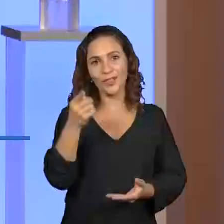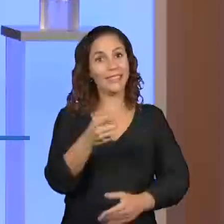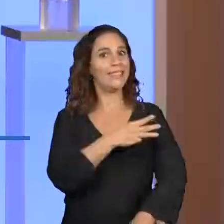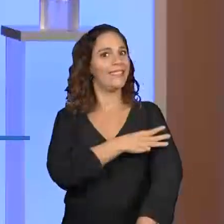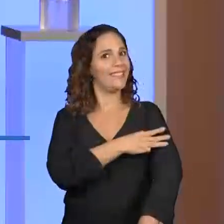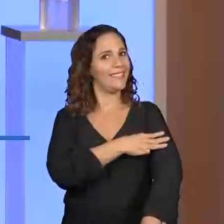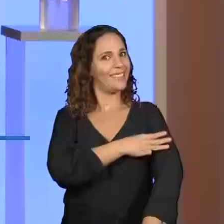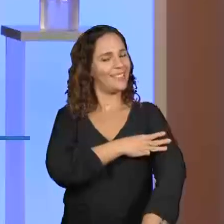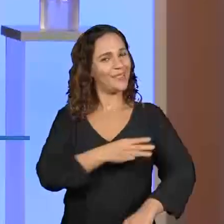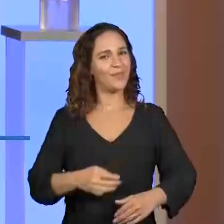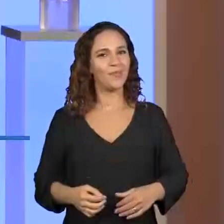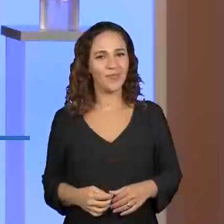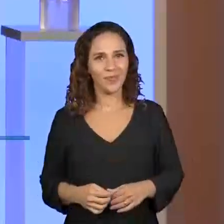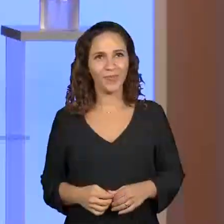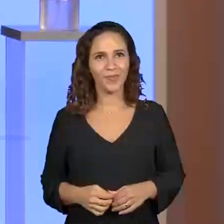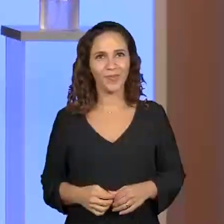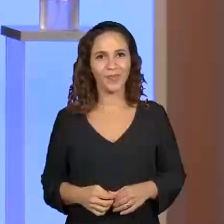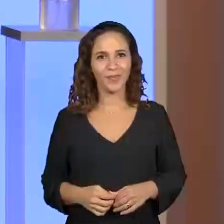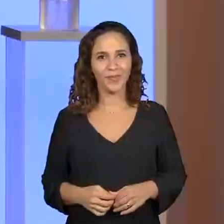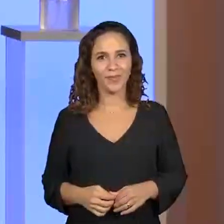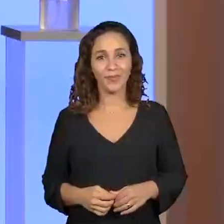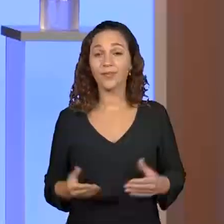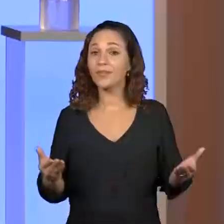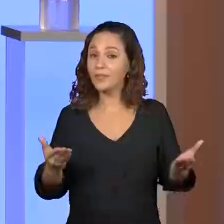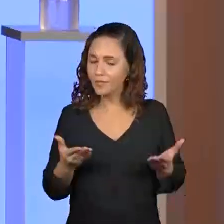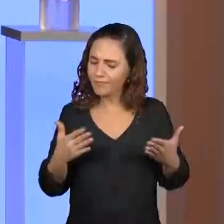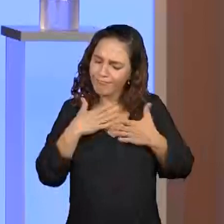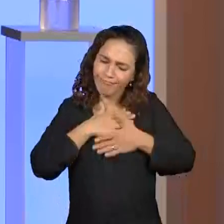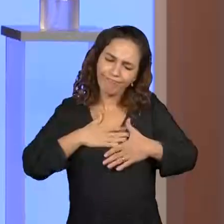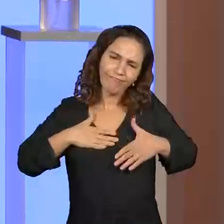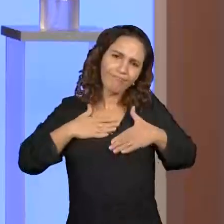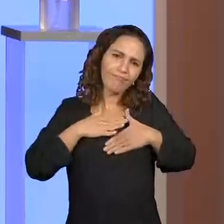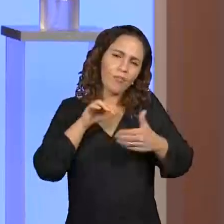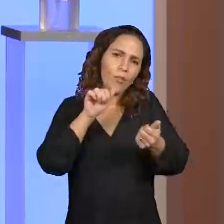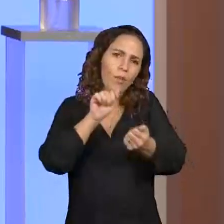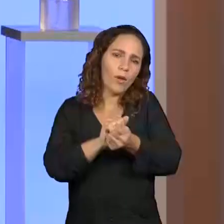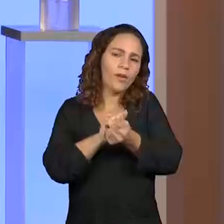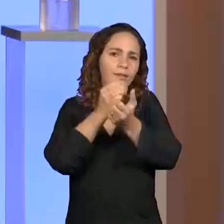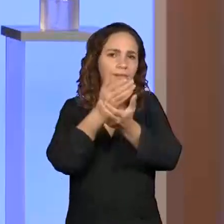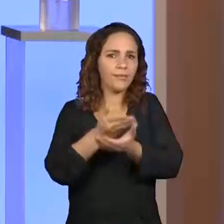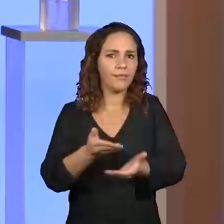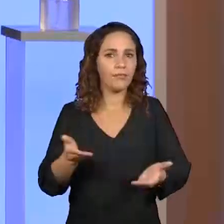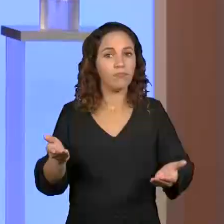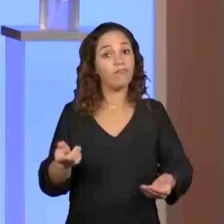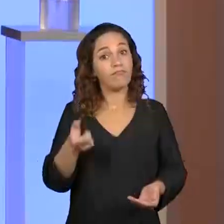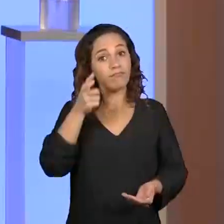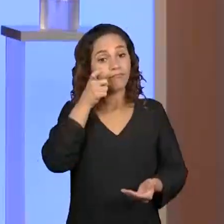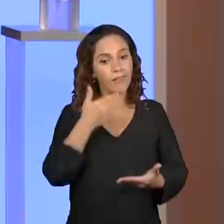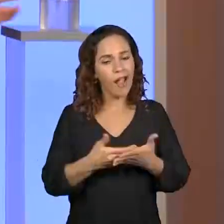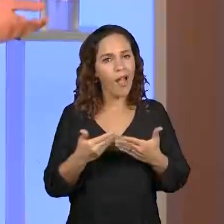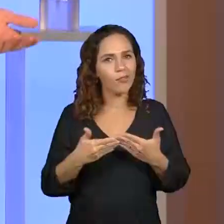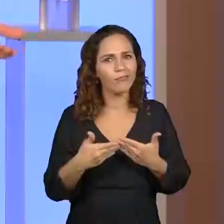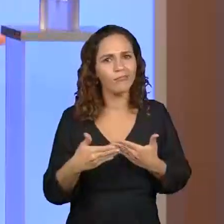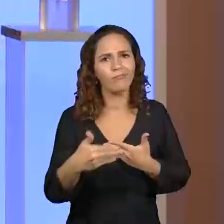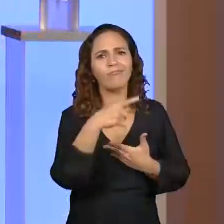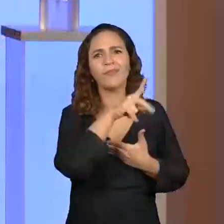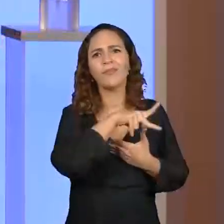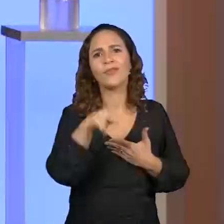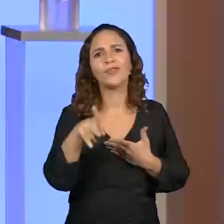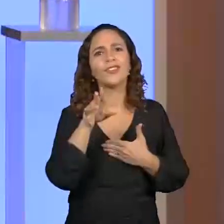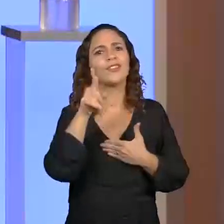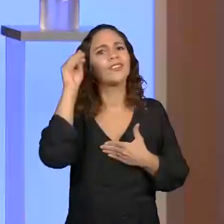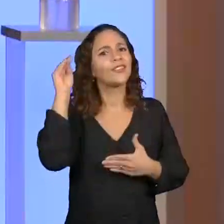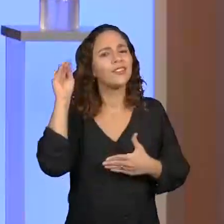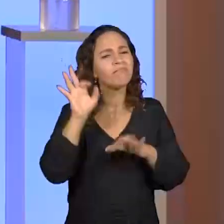terceiro ano. É sempre um prazer estarmos aqui com vocês. Fiquem ligadinhos aí nesta aula que foi preparada com todo